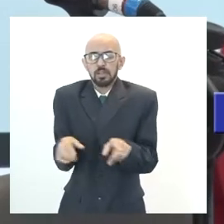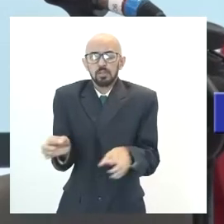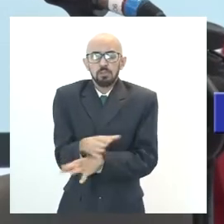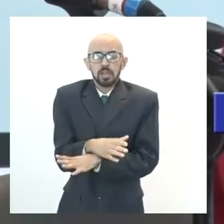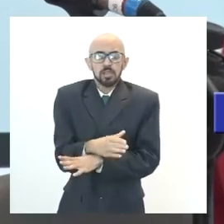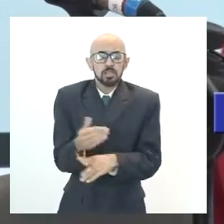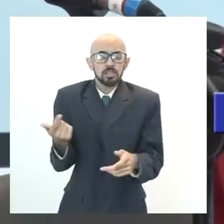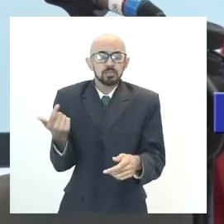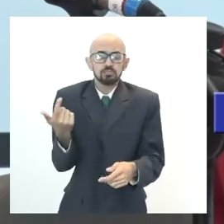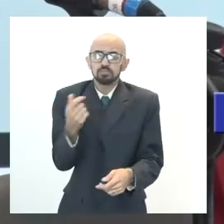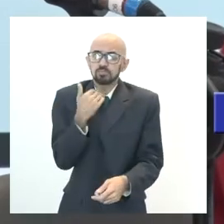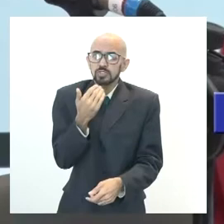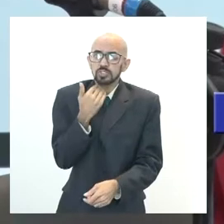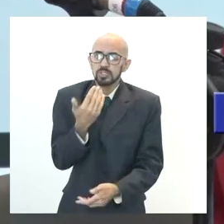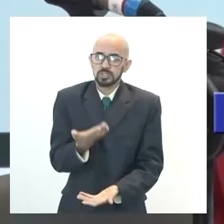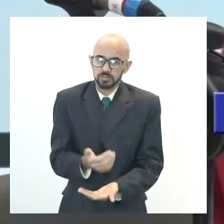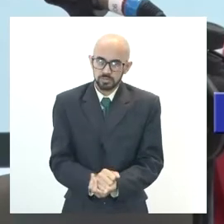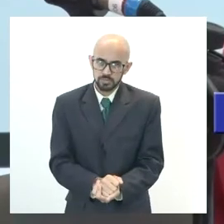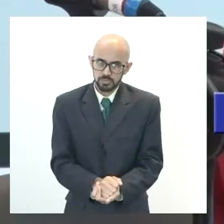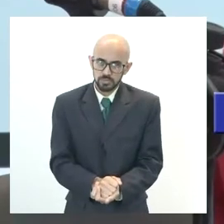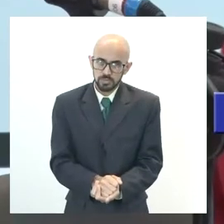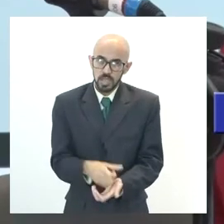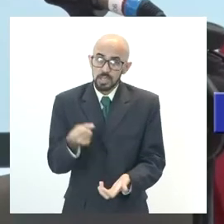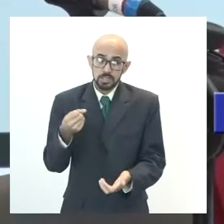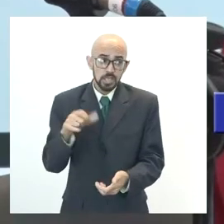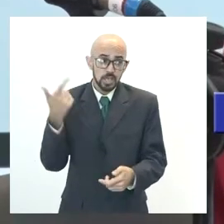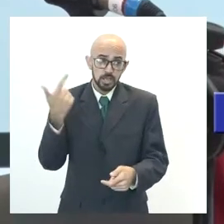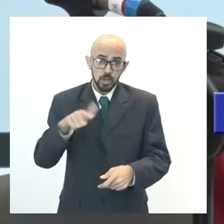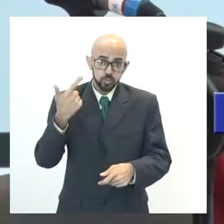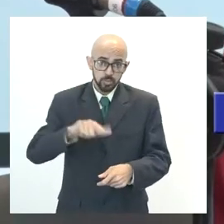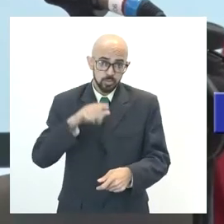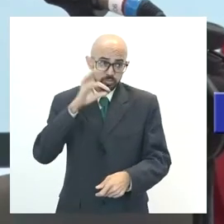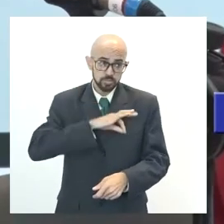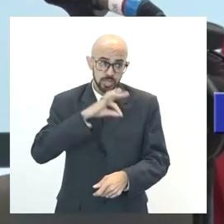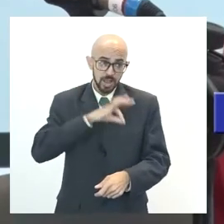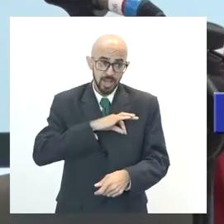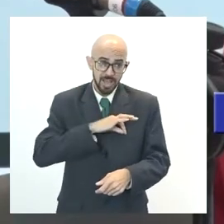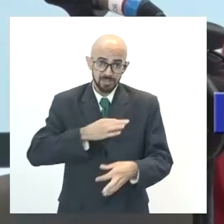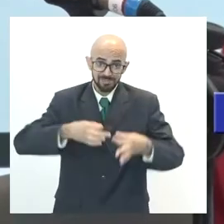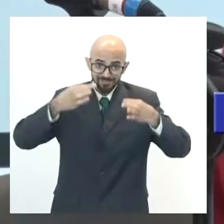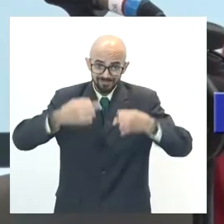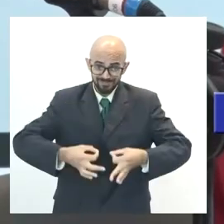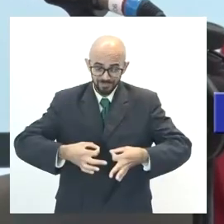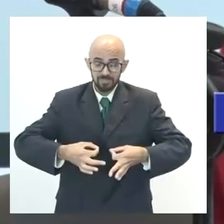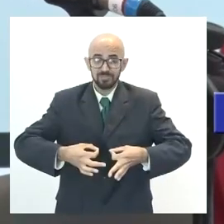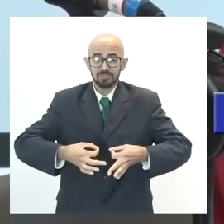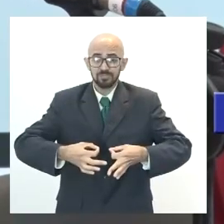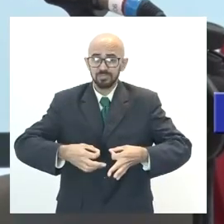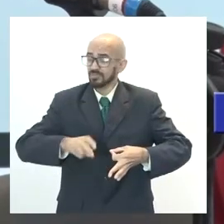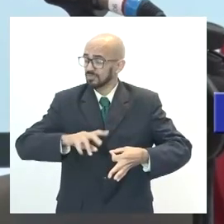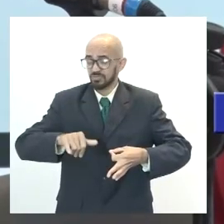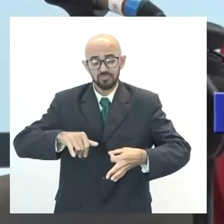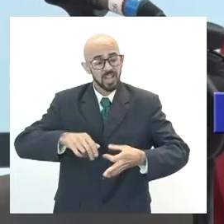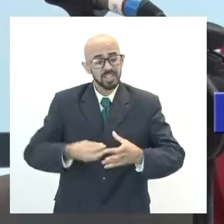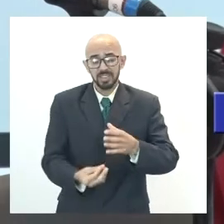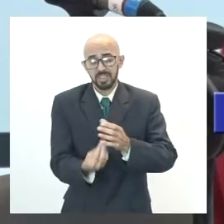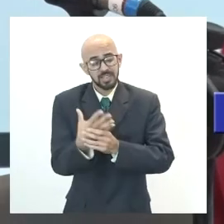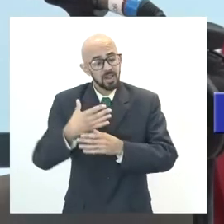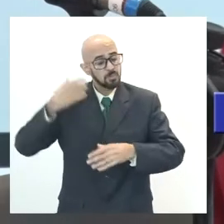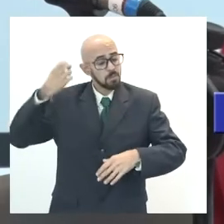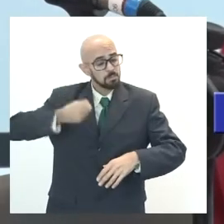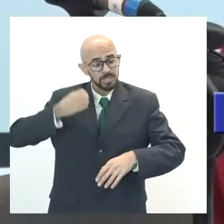quase nada e se não tiver um salário Digno não vai gerar uma pensão digna